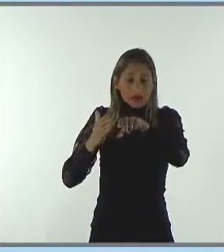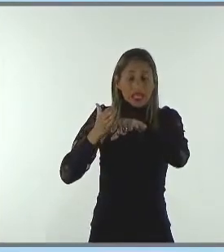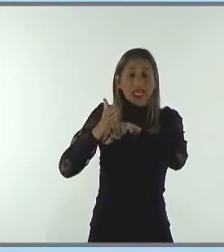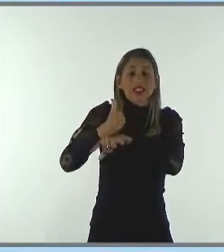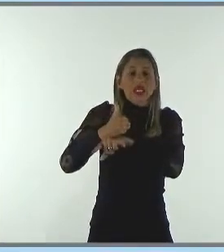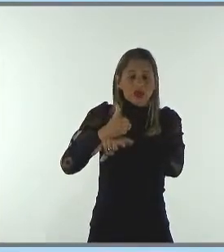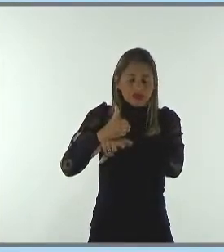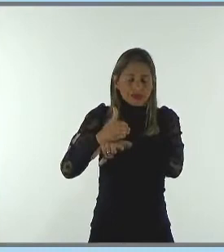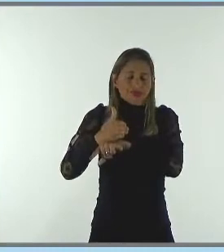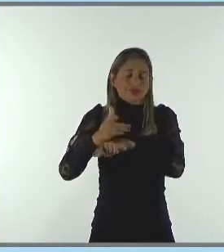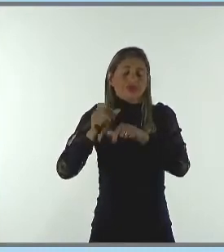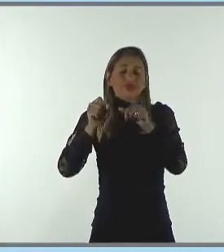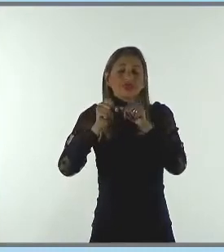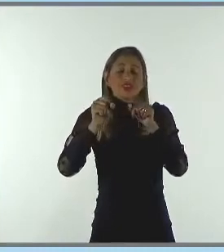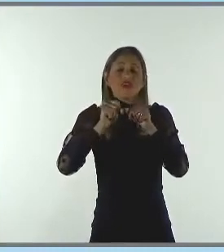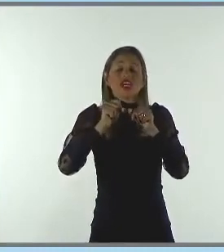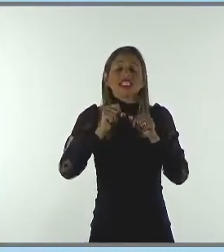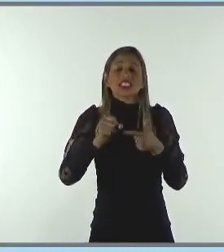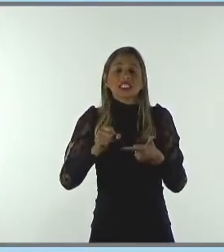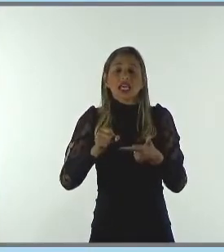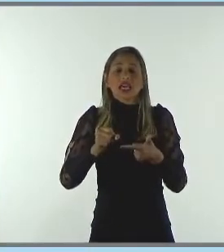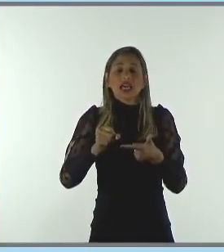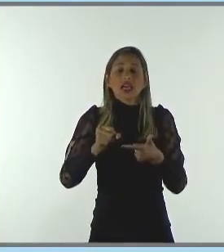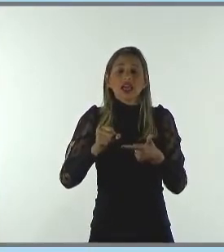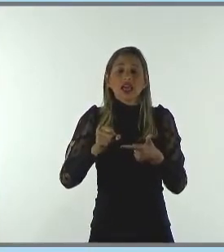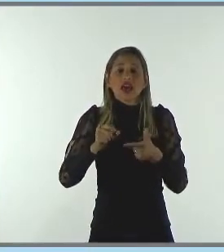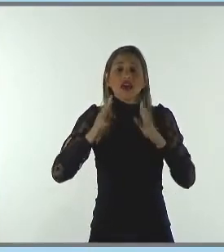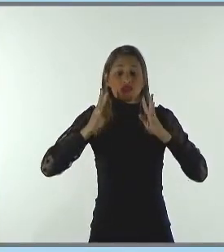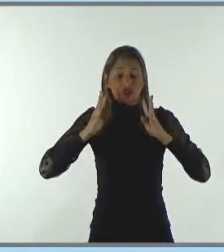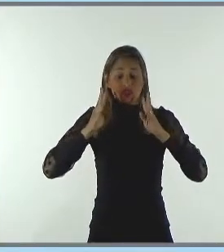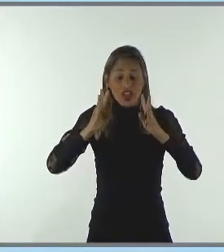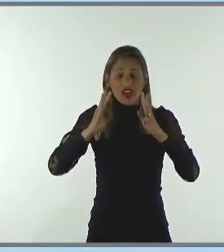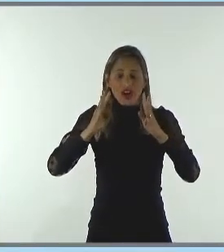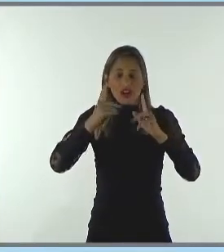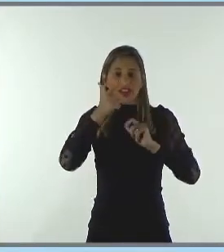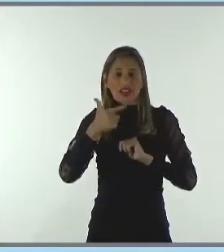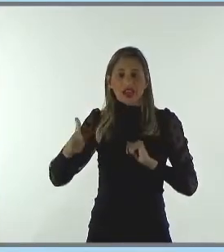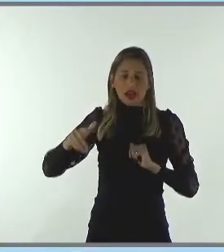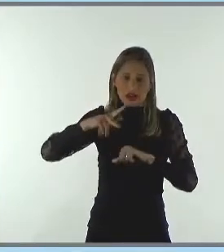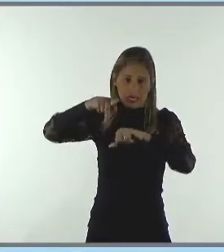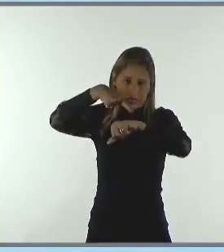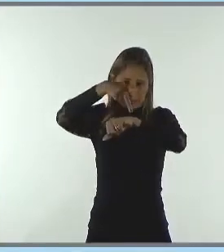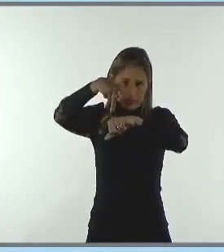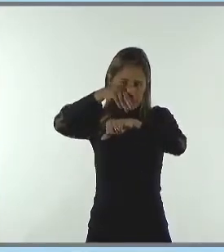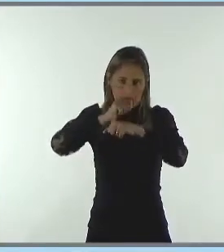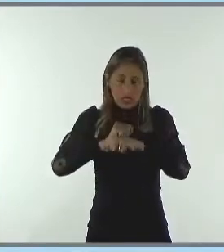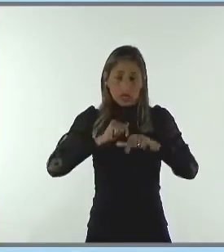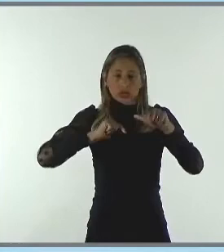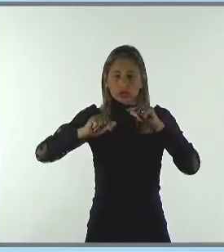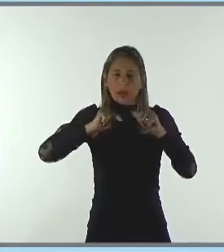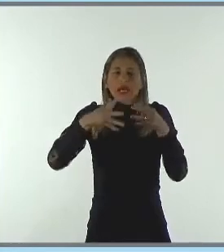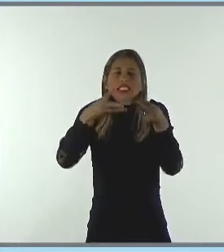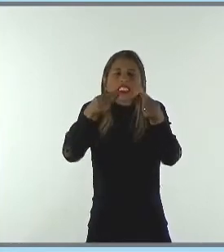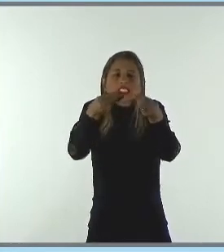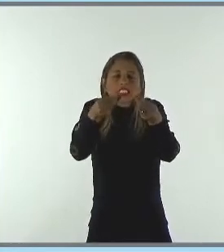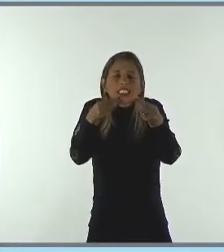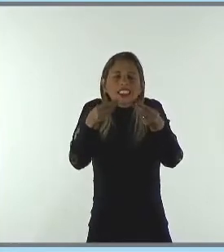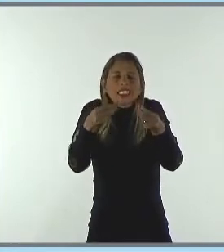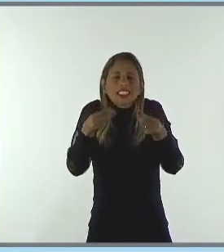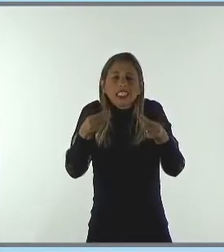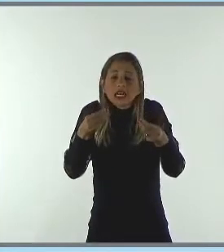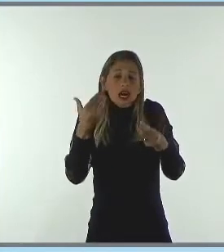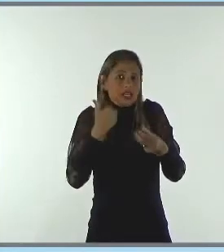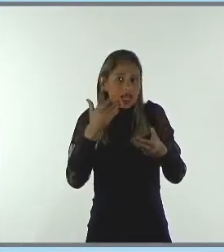na rearticulação de muitas das feiras literárias do país, com seu trabalho minucioso,